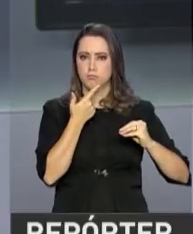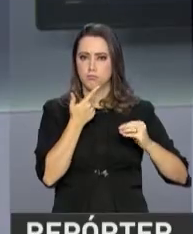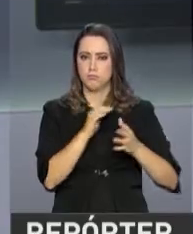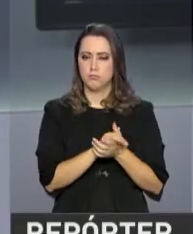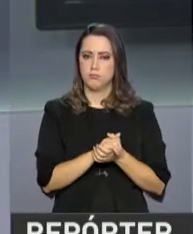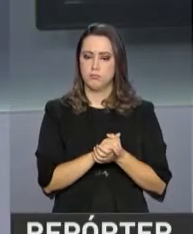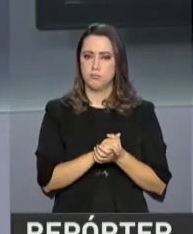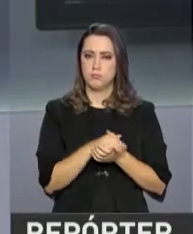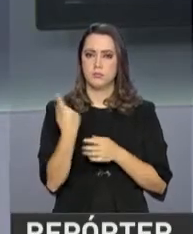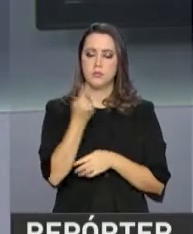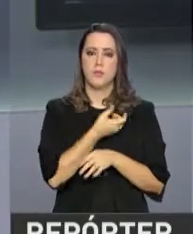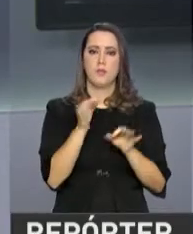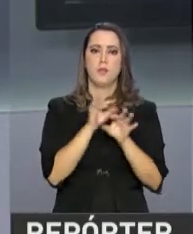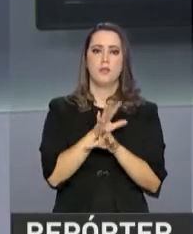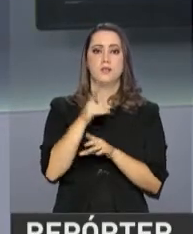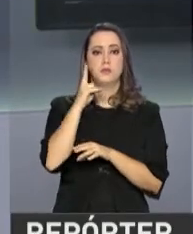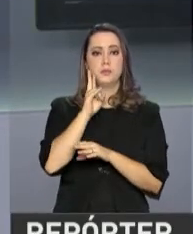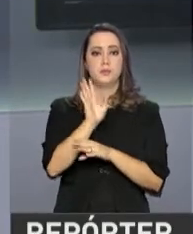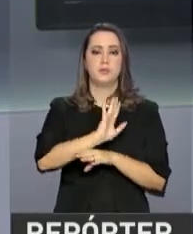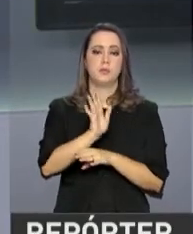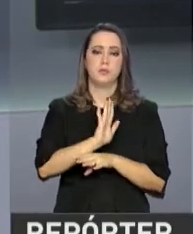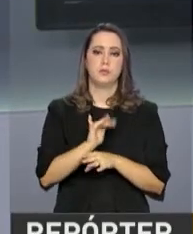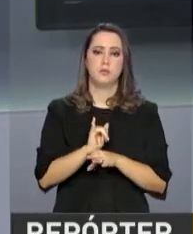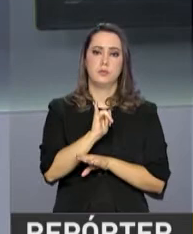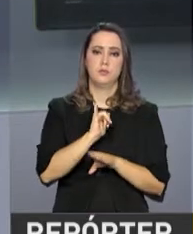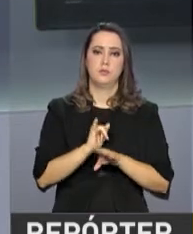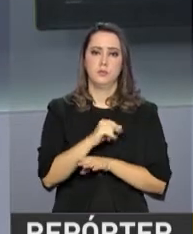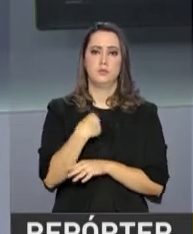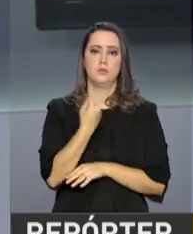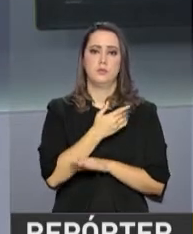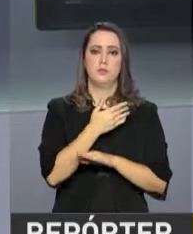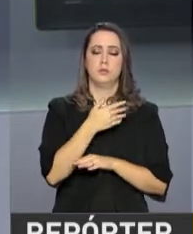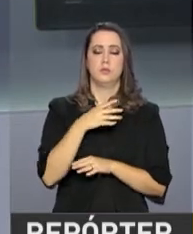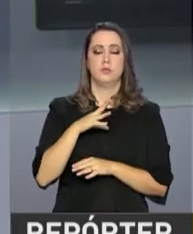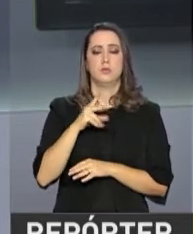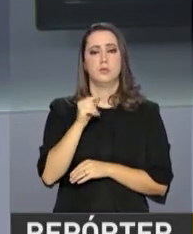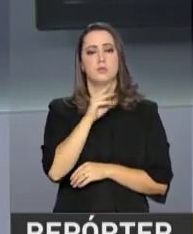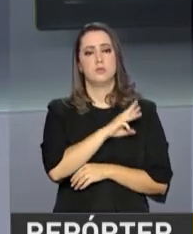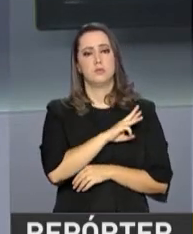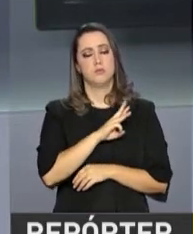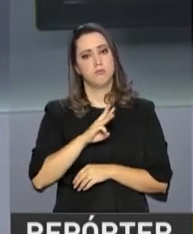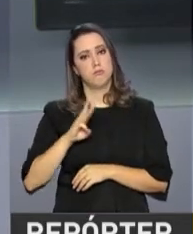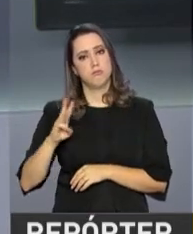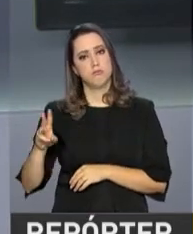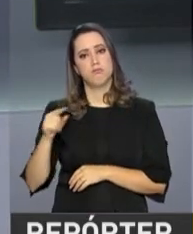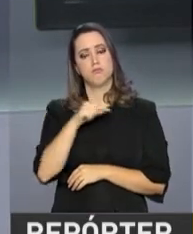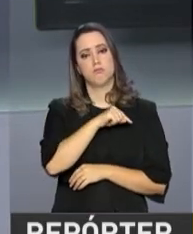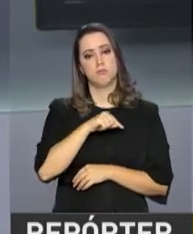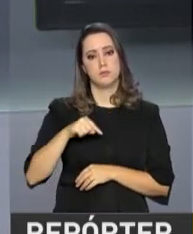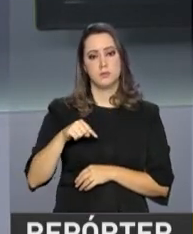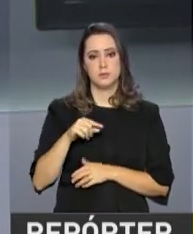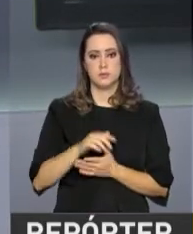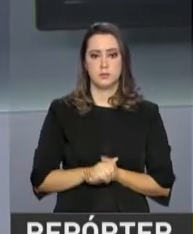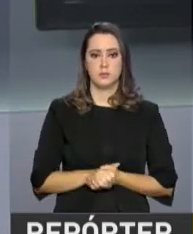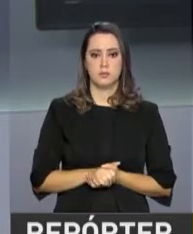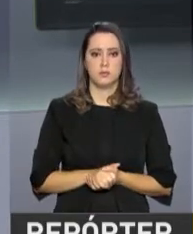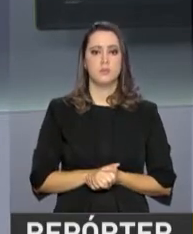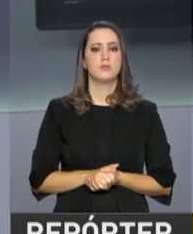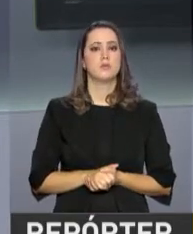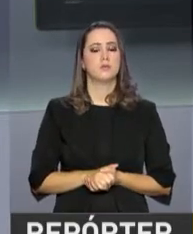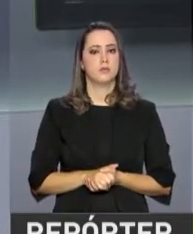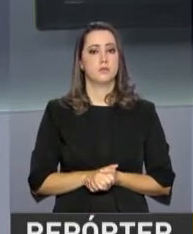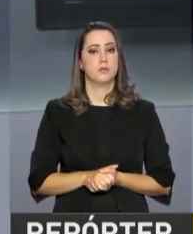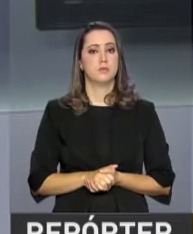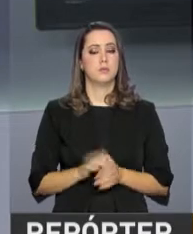nós ficamos por aqui você pode rever as reportagens no youtube e toda a nossa programação também está na página da nbr na